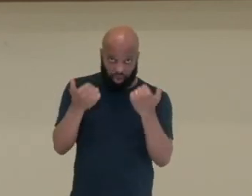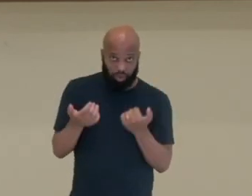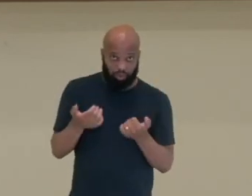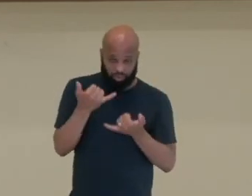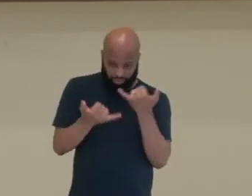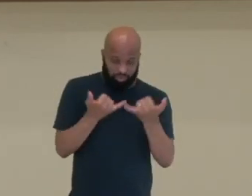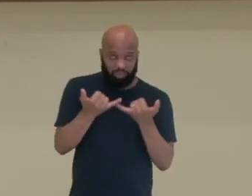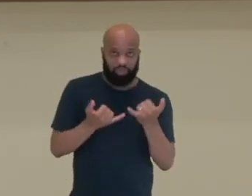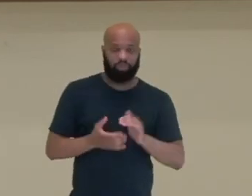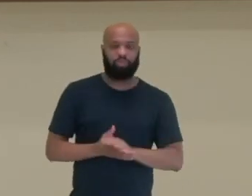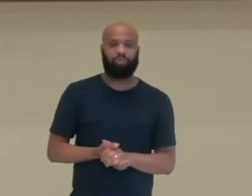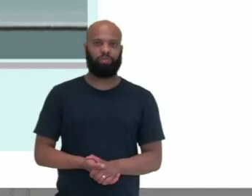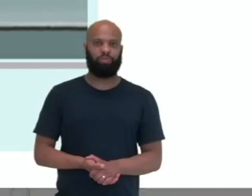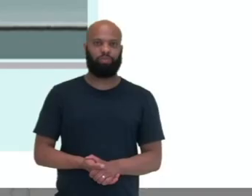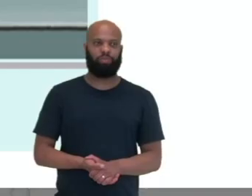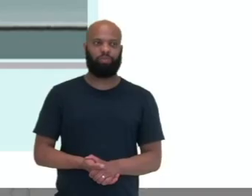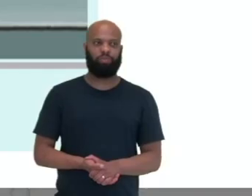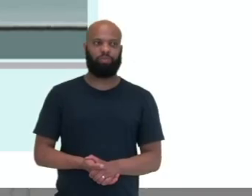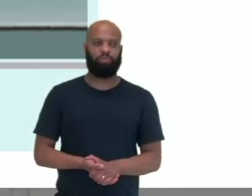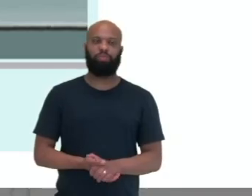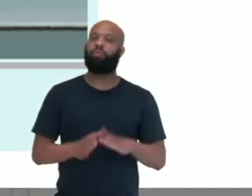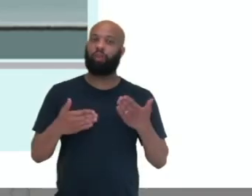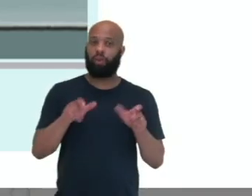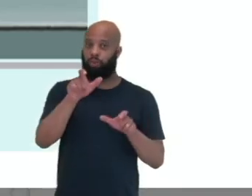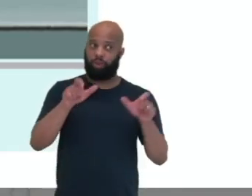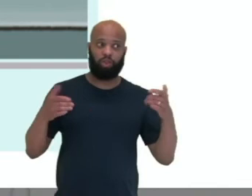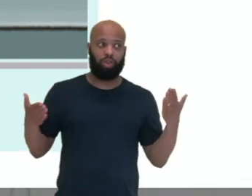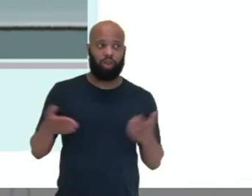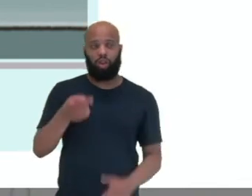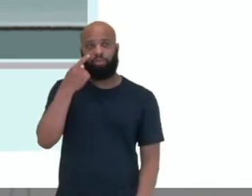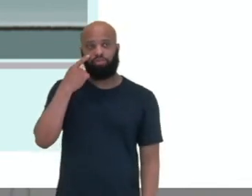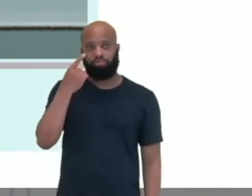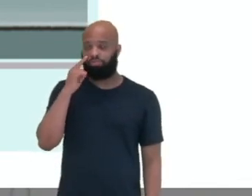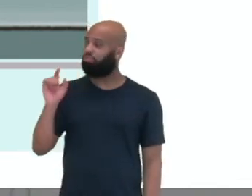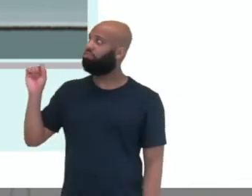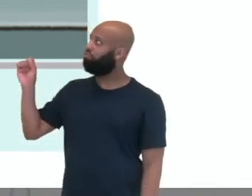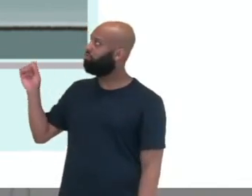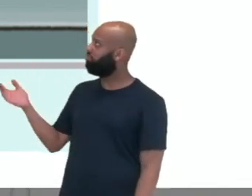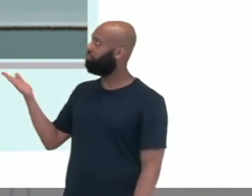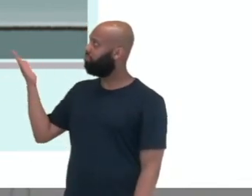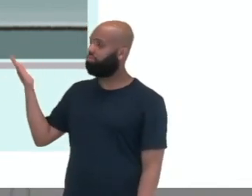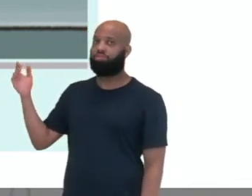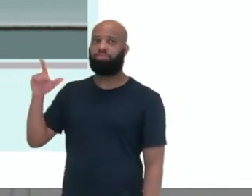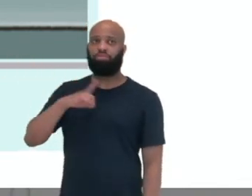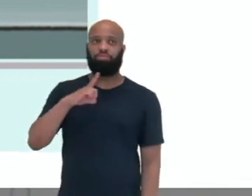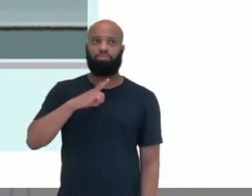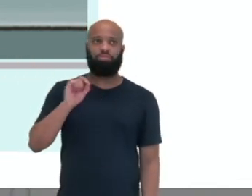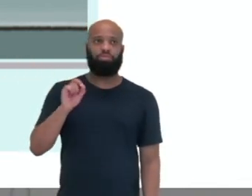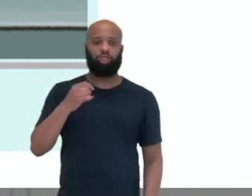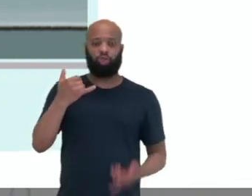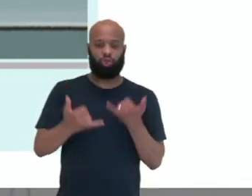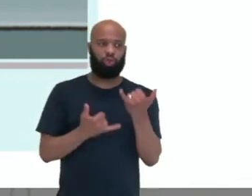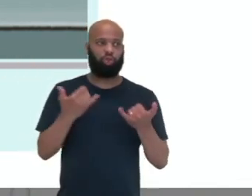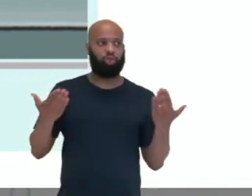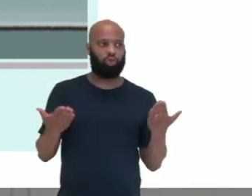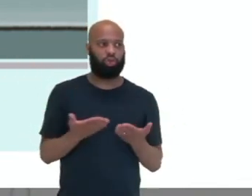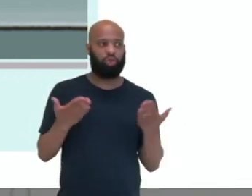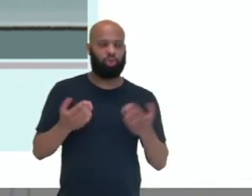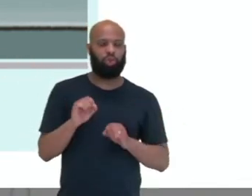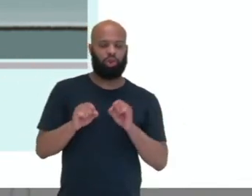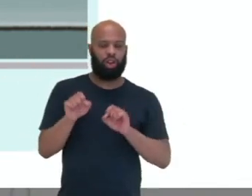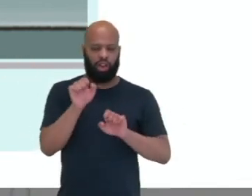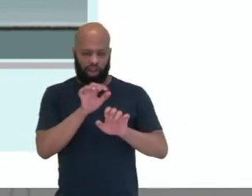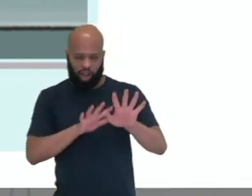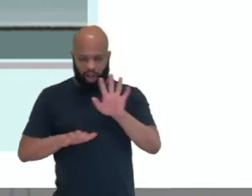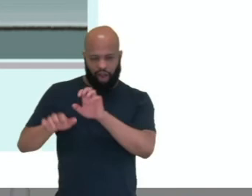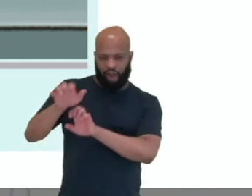jogar um pouquinho? E aí, pessoal, olha só aqui, ó. Então, ó, o jogo, ele é, ó, enigma, né?